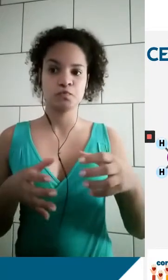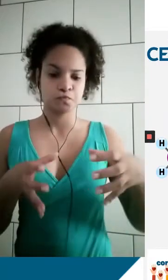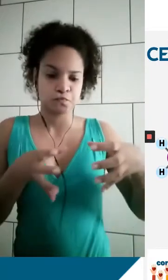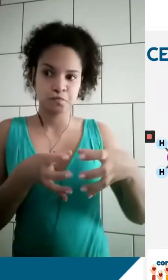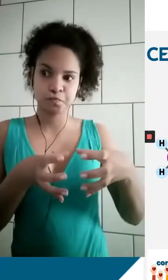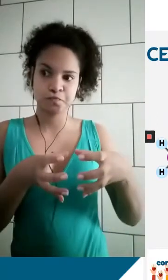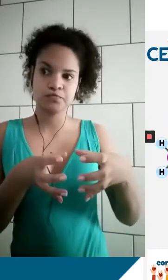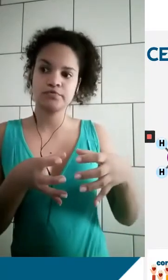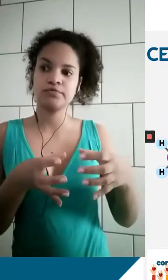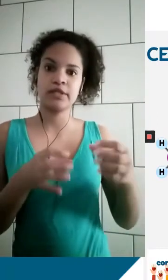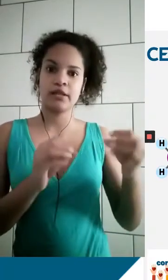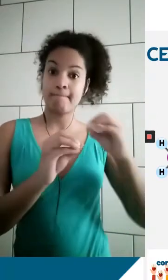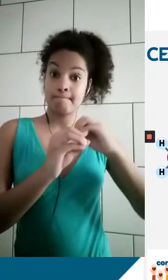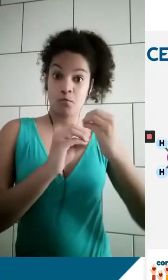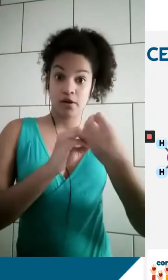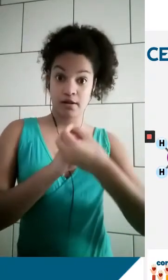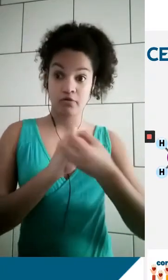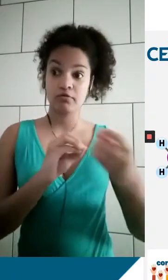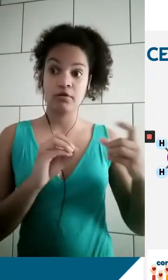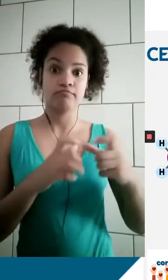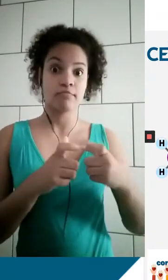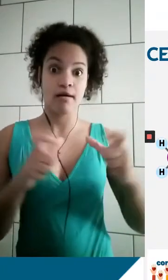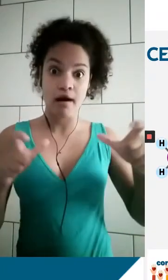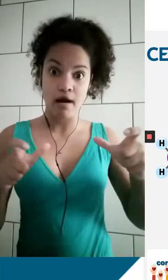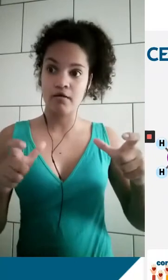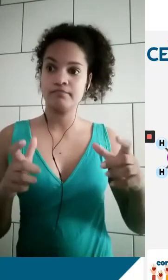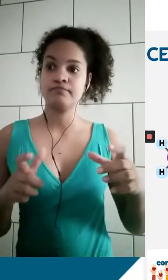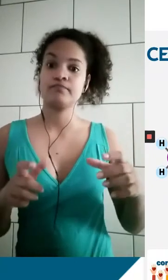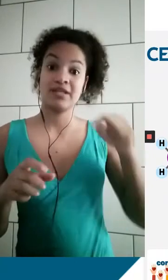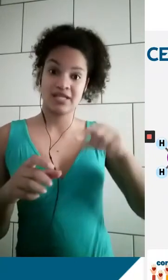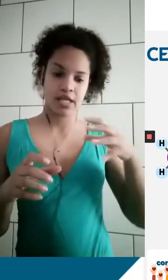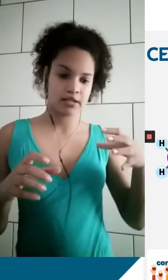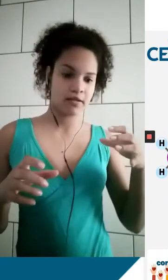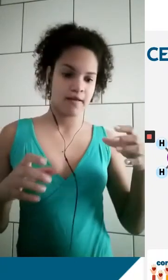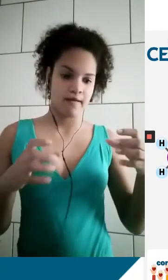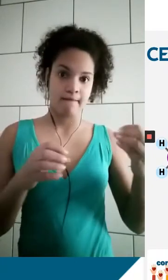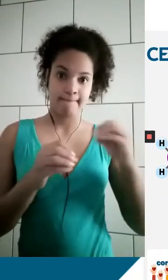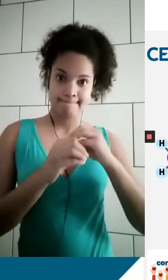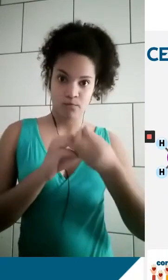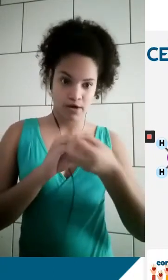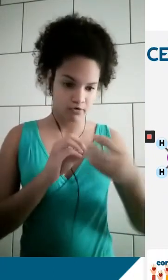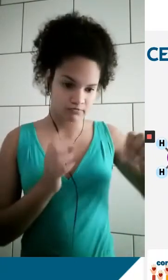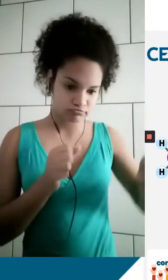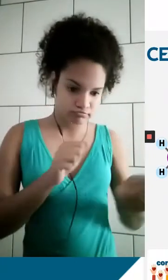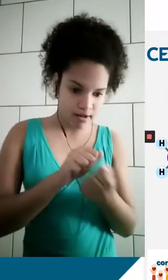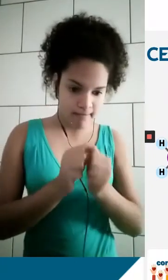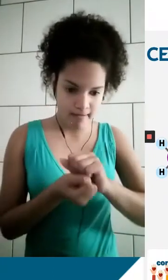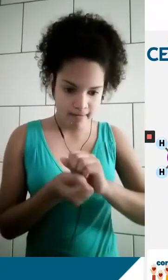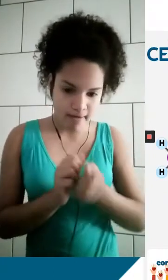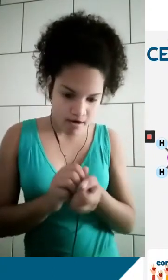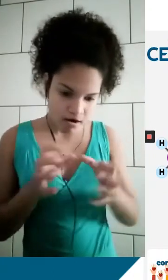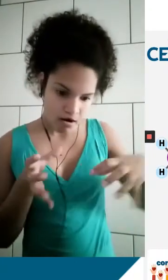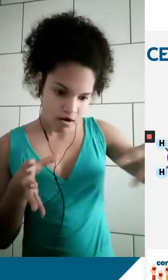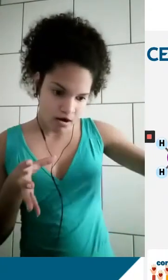ou átomos, ou conjunto de átomos formando moléculas menores que se agrupam, que se encadeiam, que